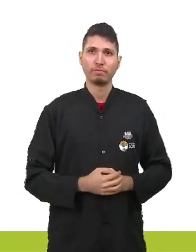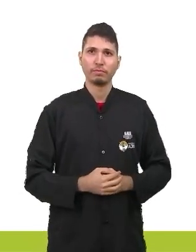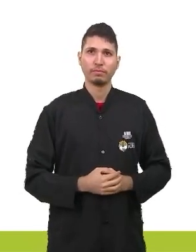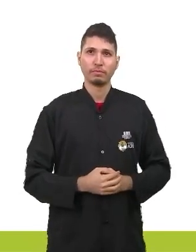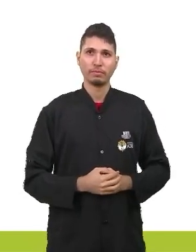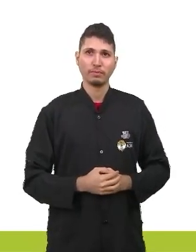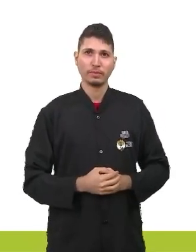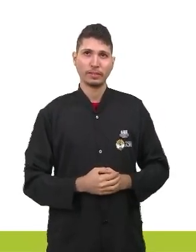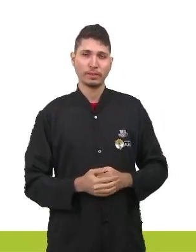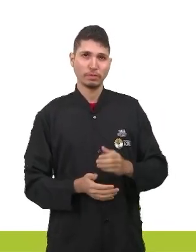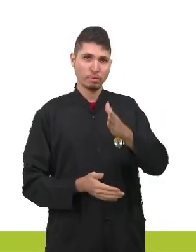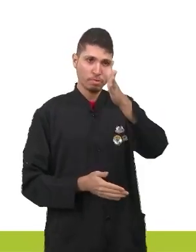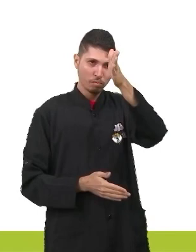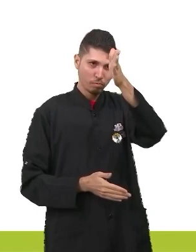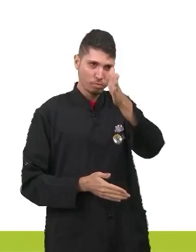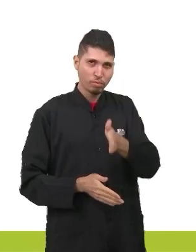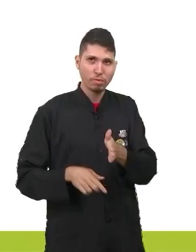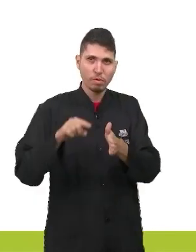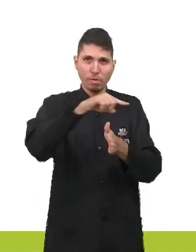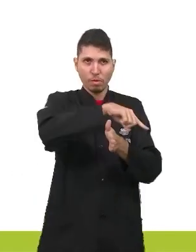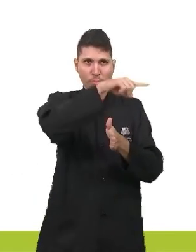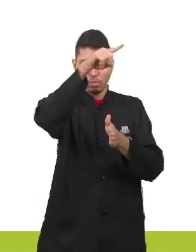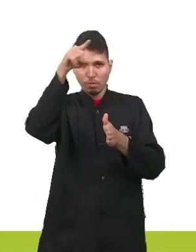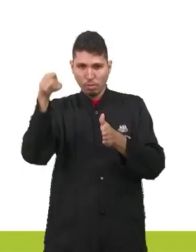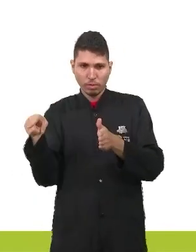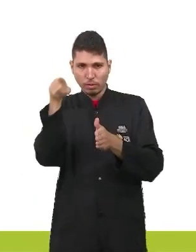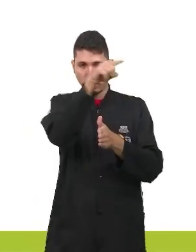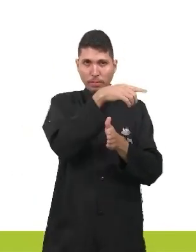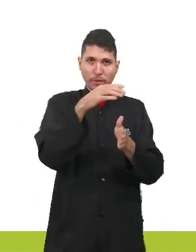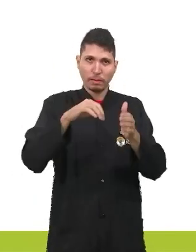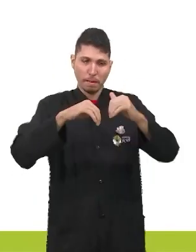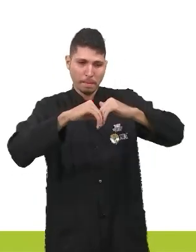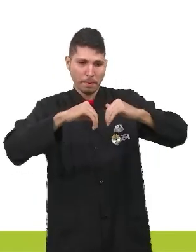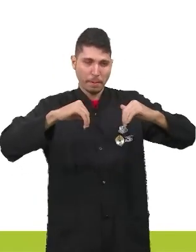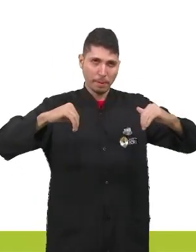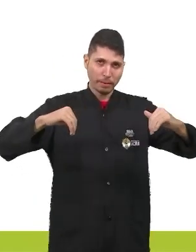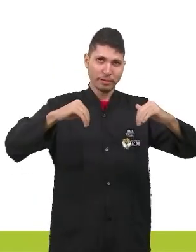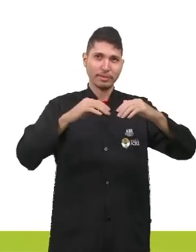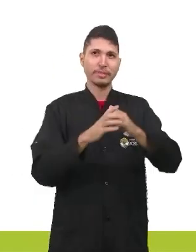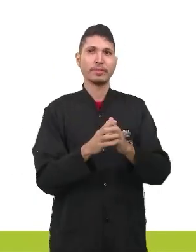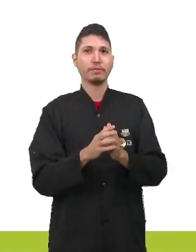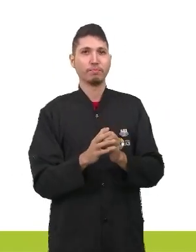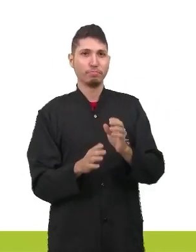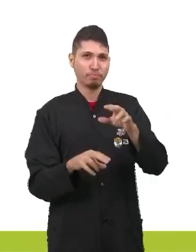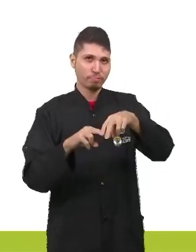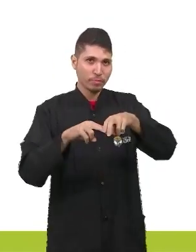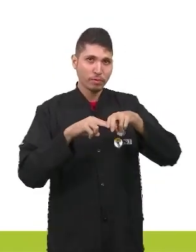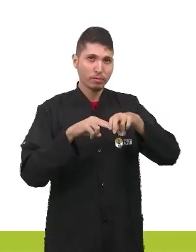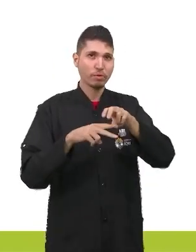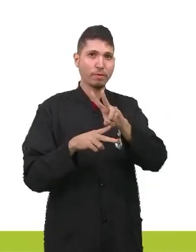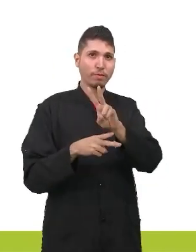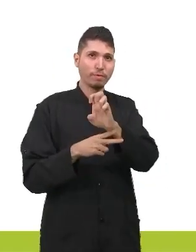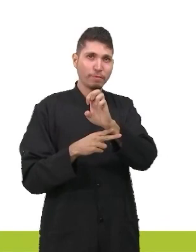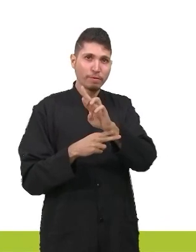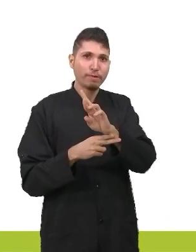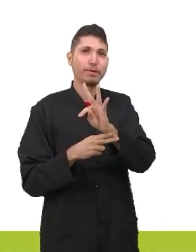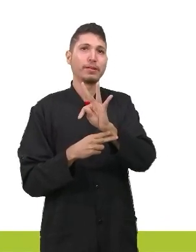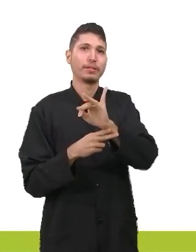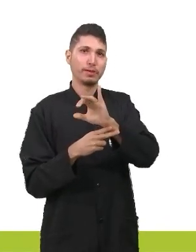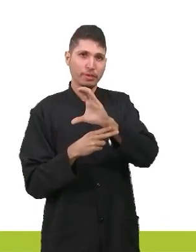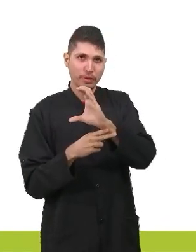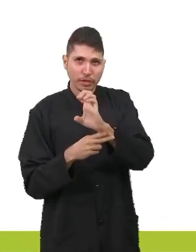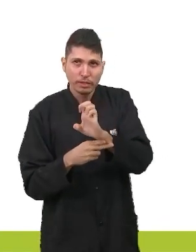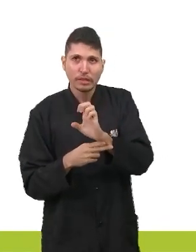parábola exatamente ao meio. Esse ponto aqui, ó, a gente vai chamar de ponto, neste caso,